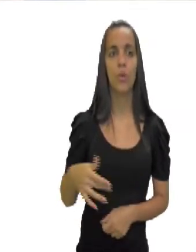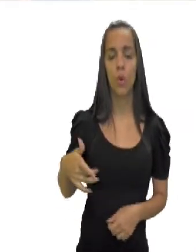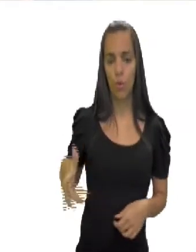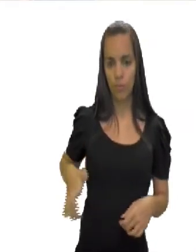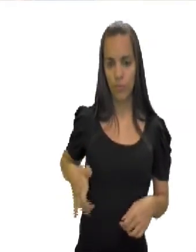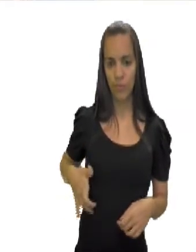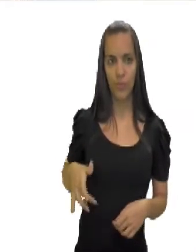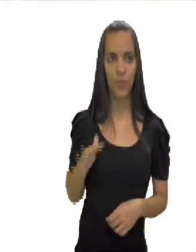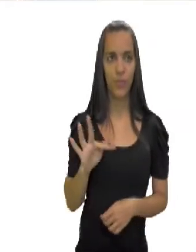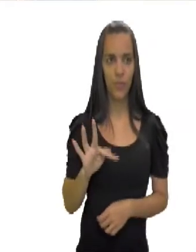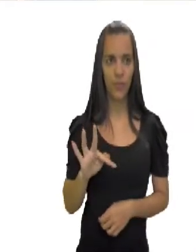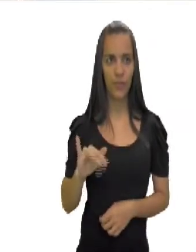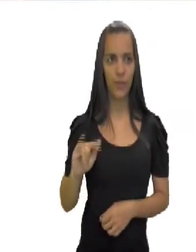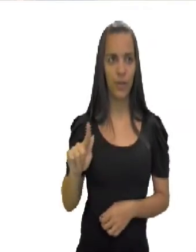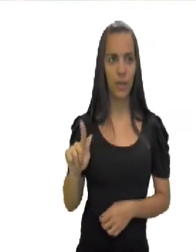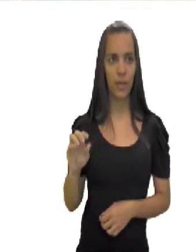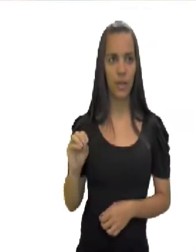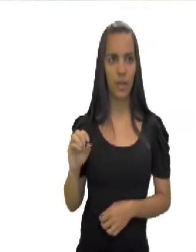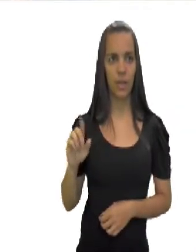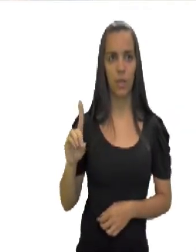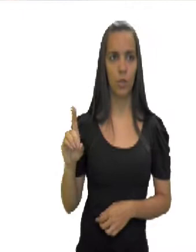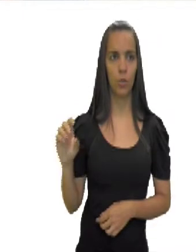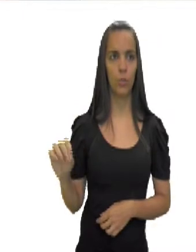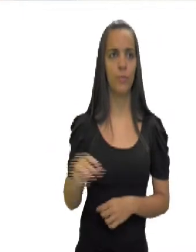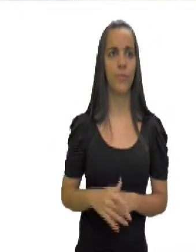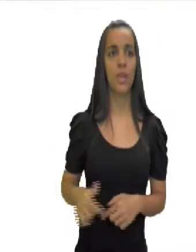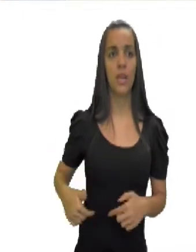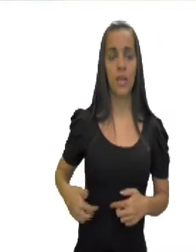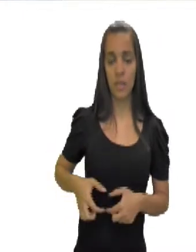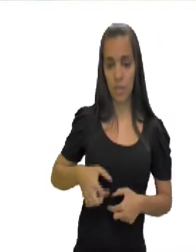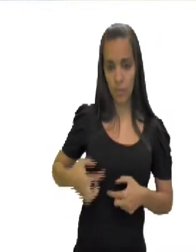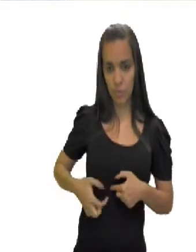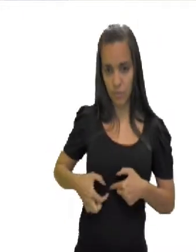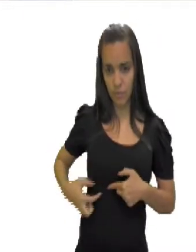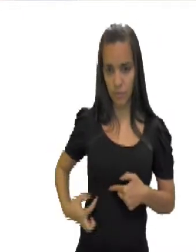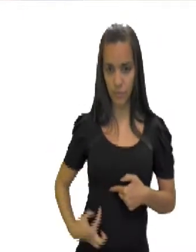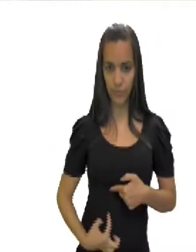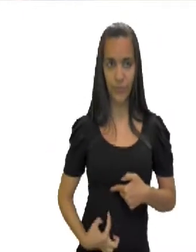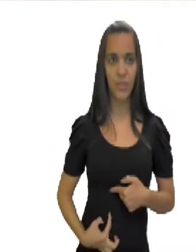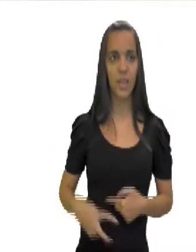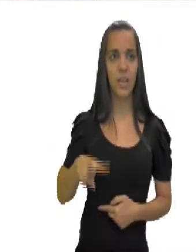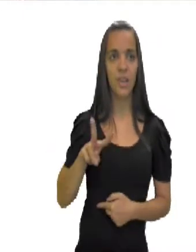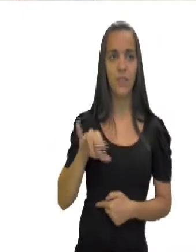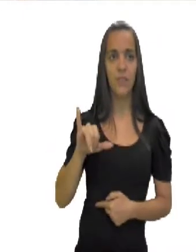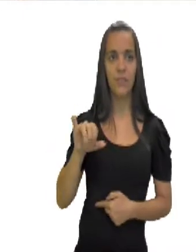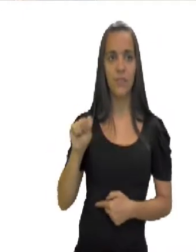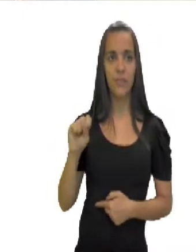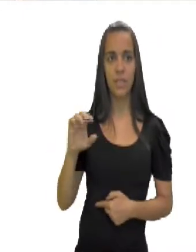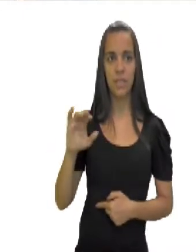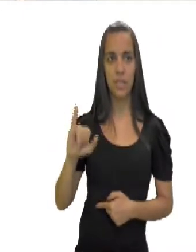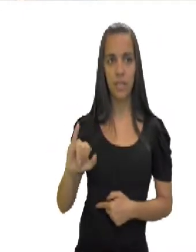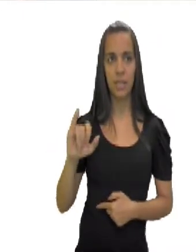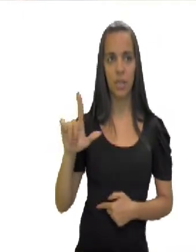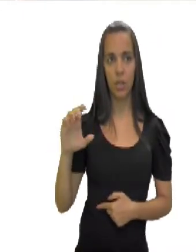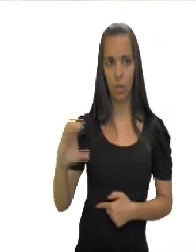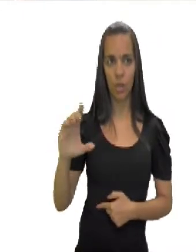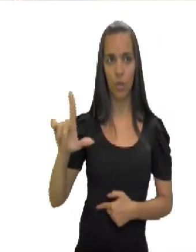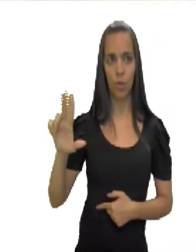fígado, a vesícula biliar, temos o intestino grosso, as